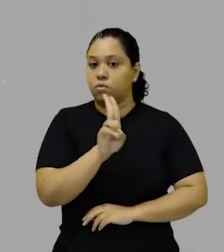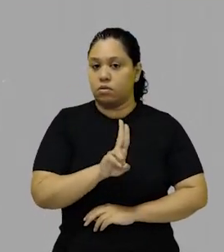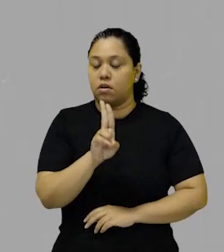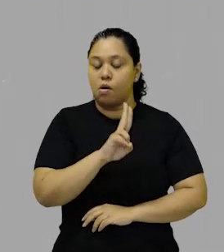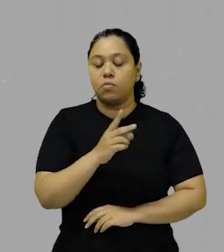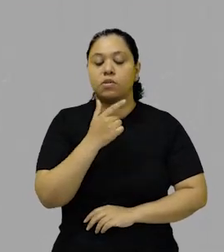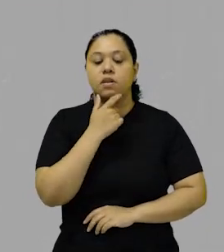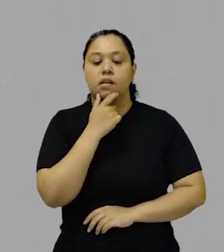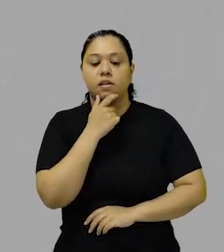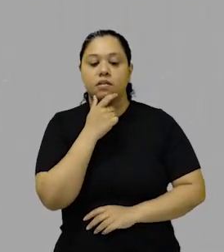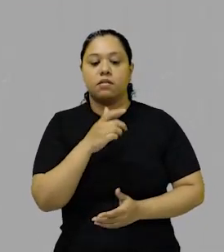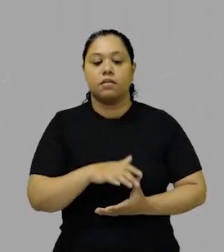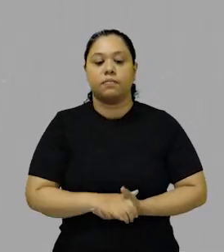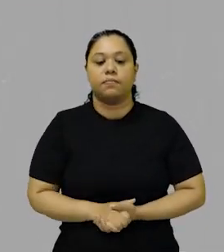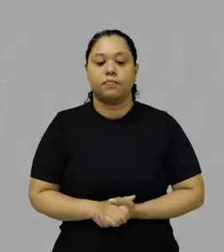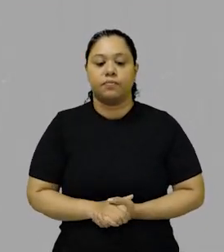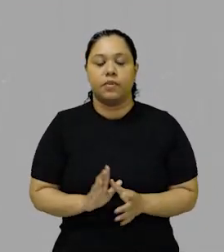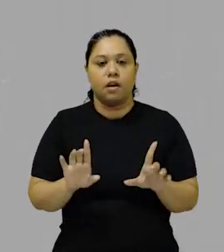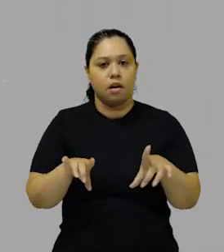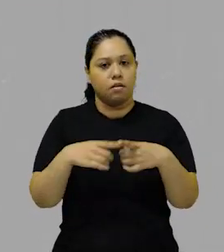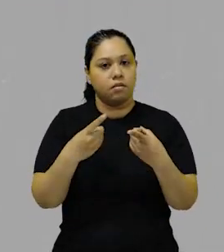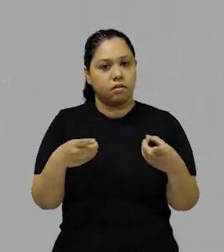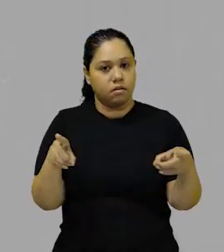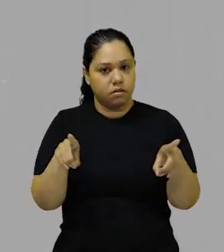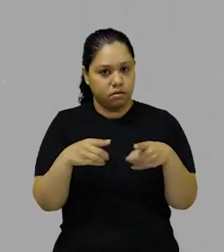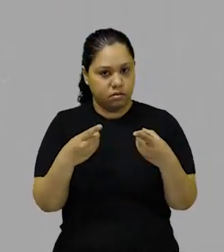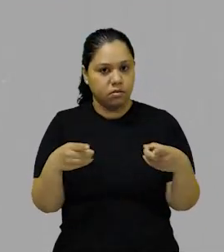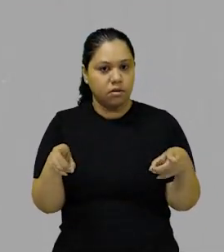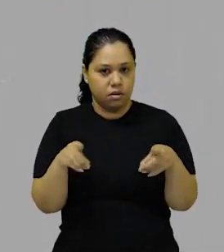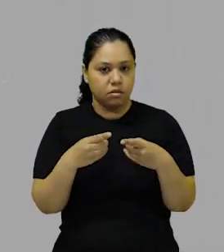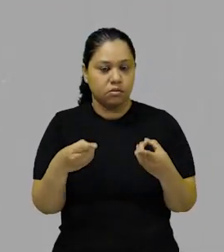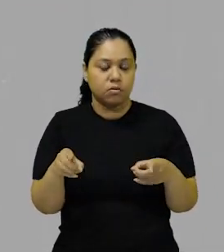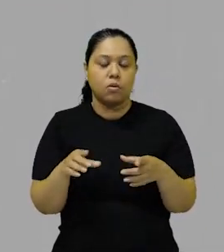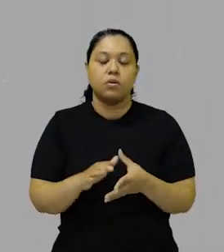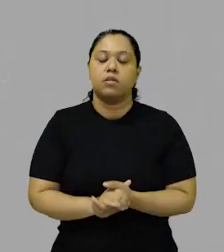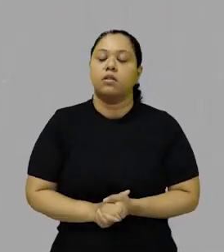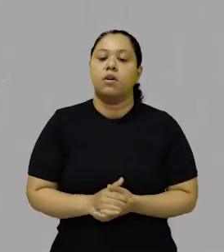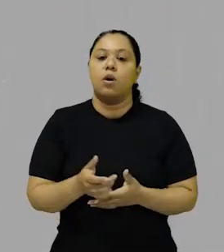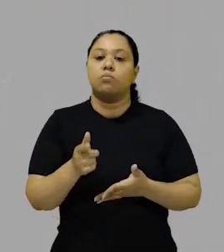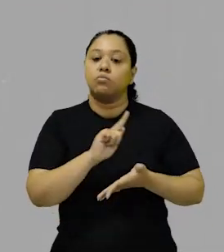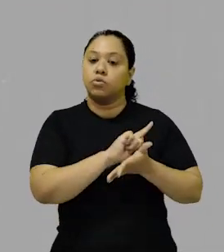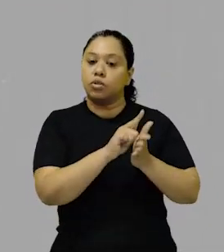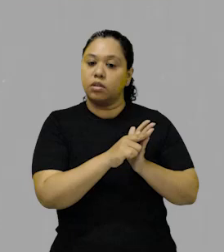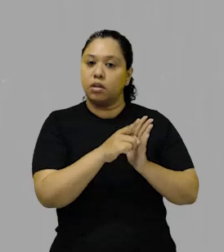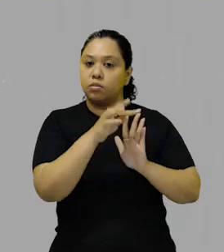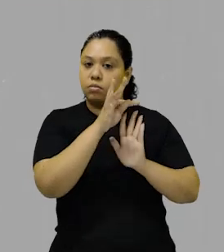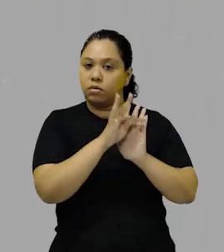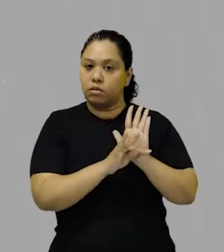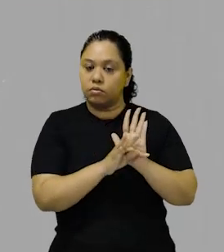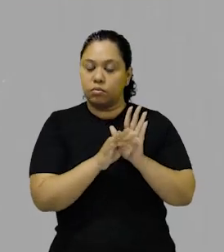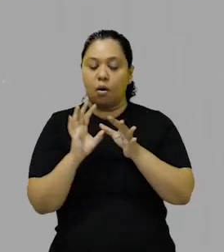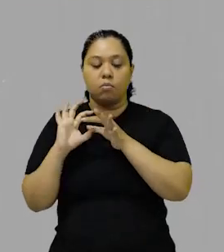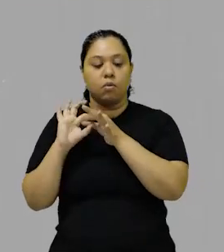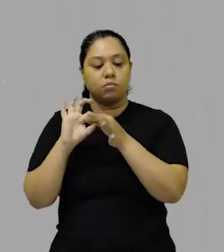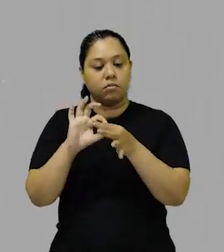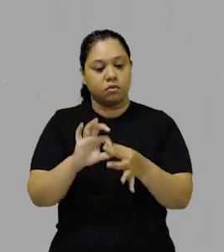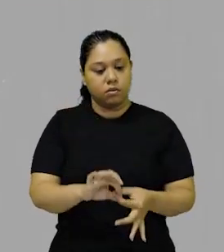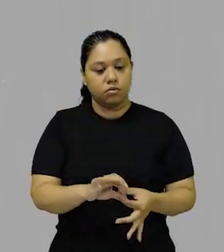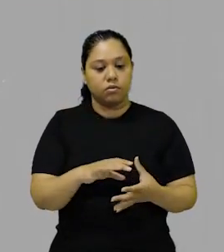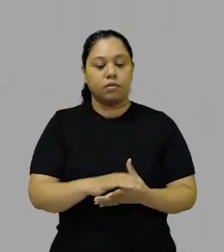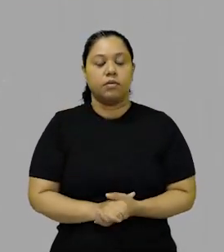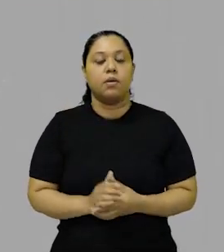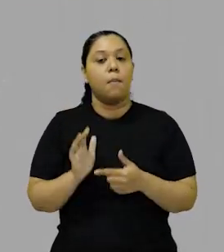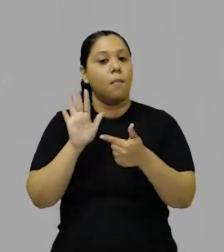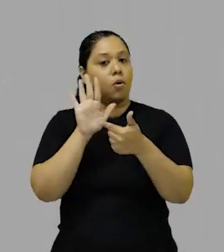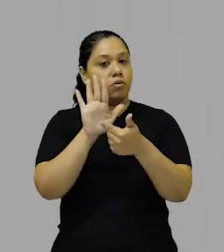língua inglesa. As canções como gênero textual, considerando o contexto. E vamos ver, eu